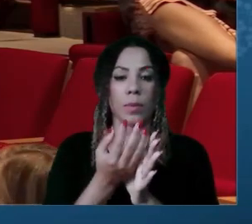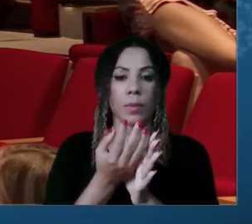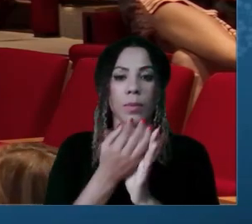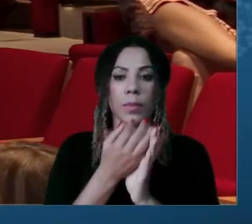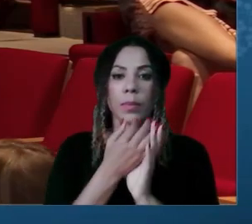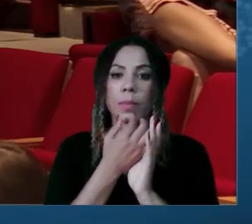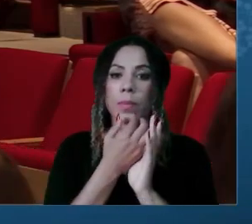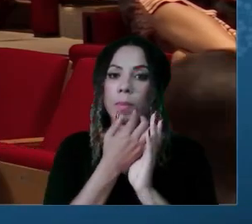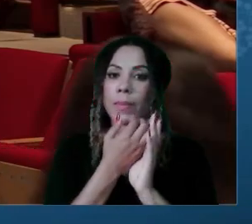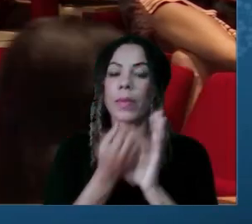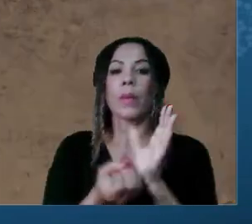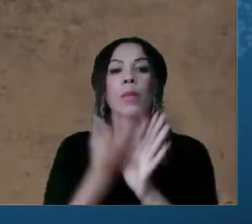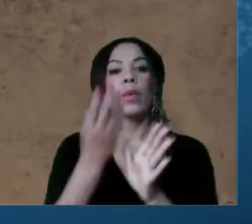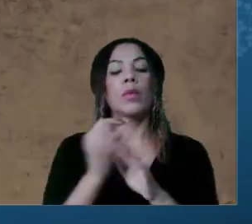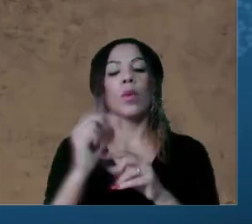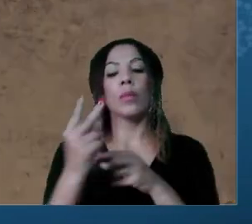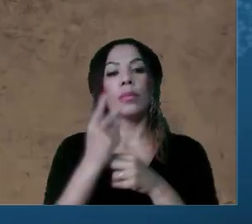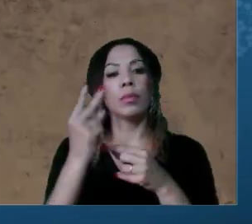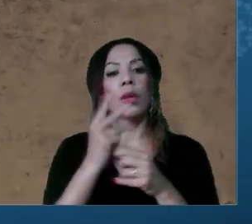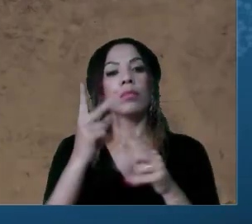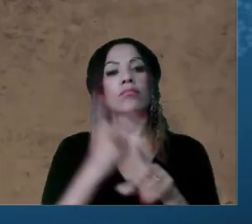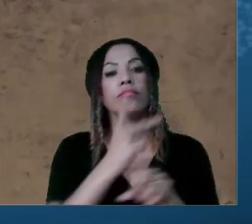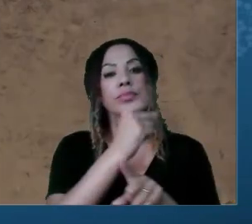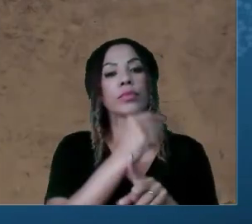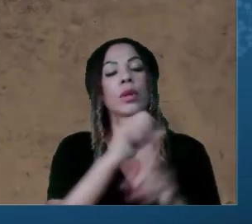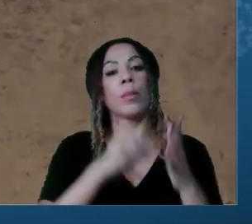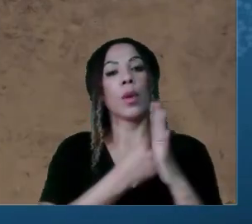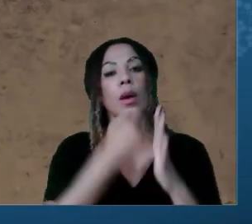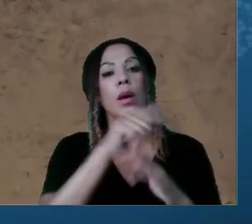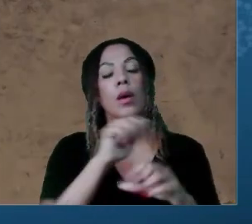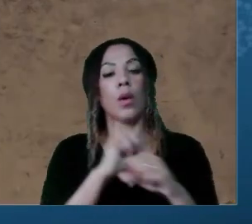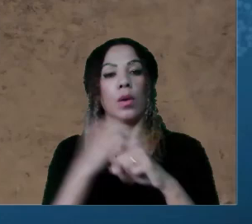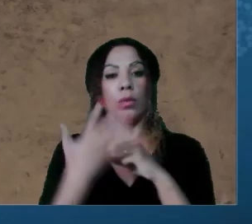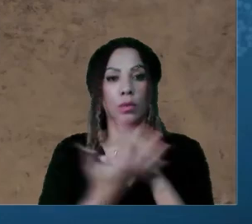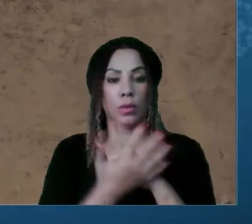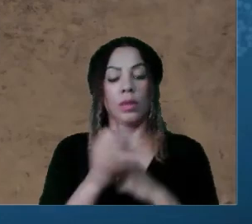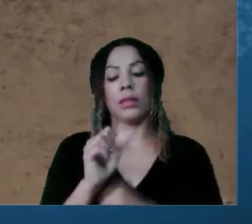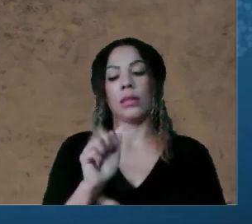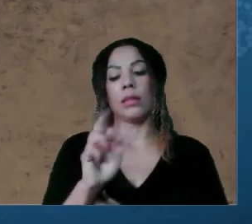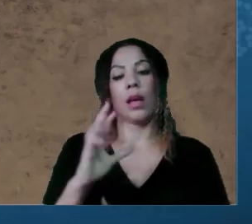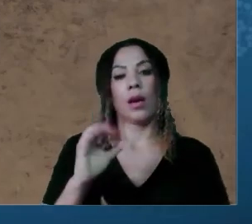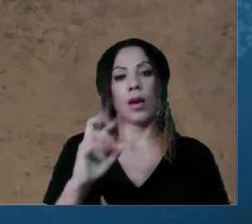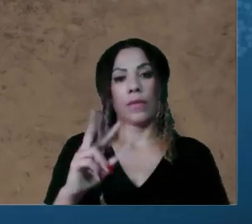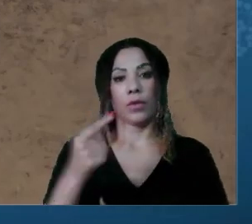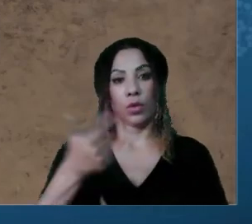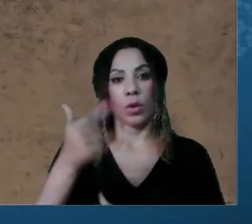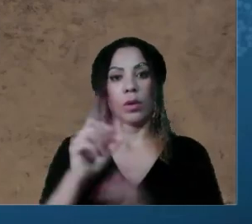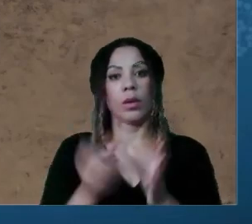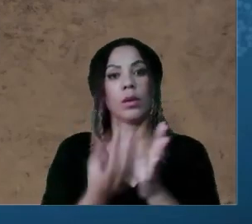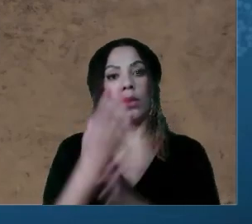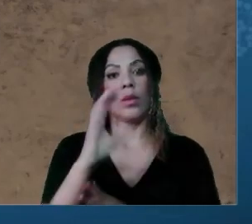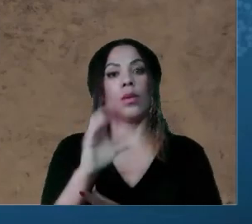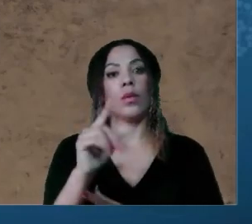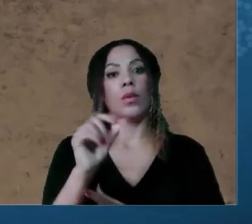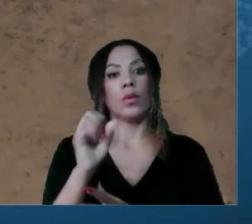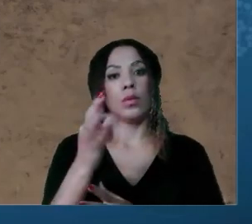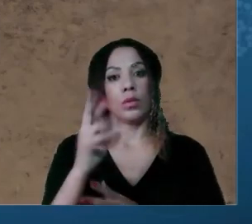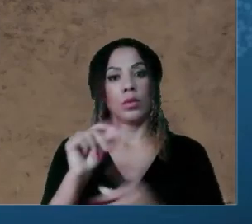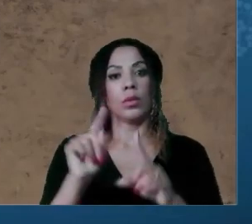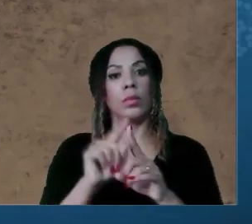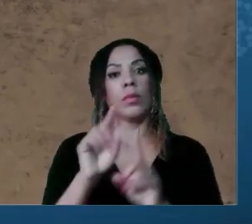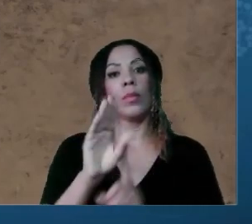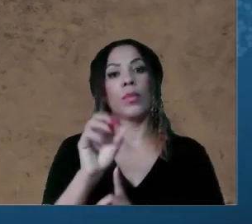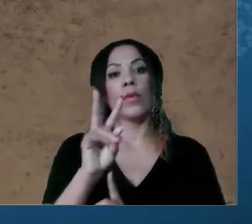de anticorpos neutralizantes para COVID, para SARS-CoV-2, produzidos no colostro hiperimune de bovinos. Eu não sei se